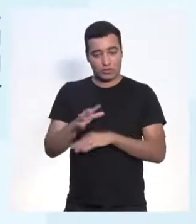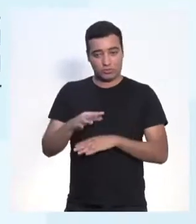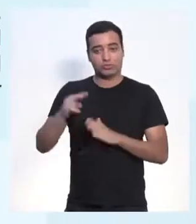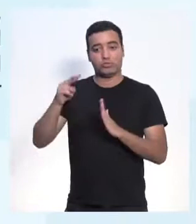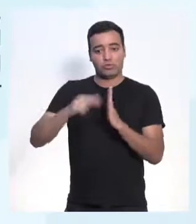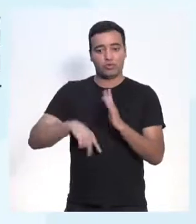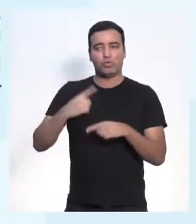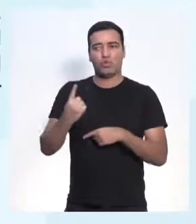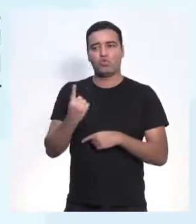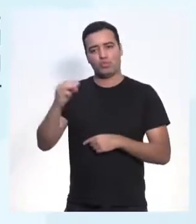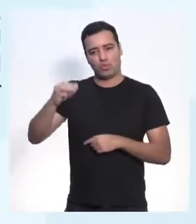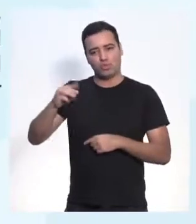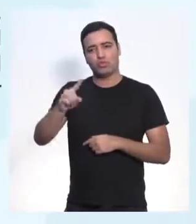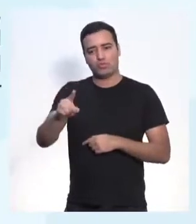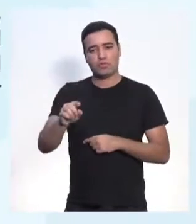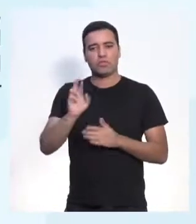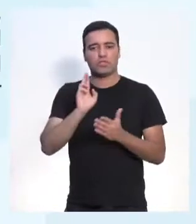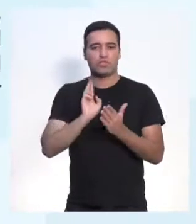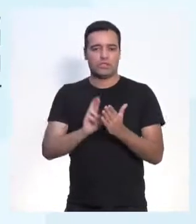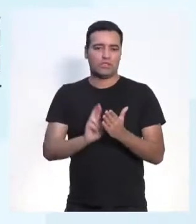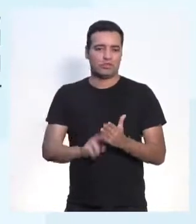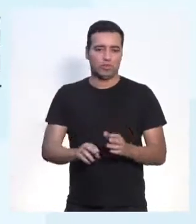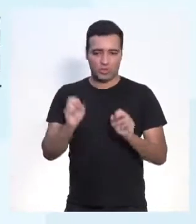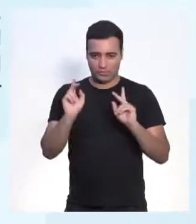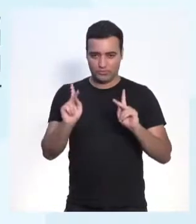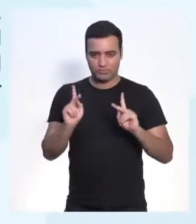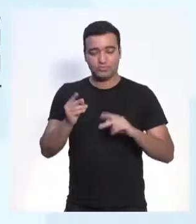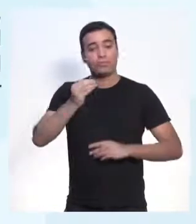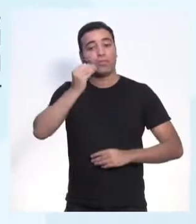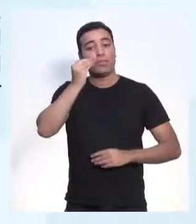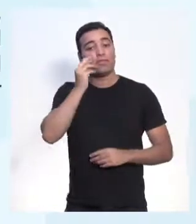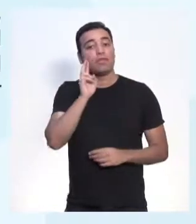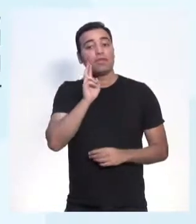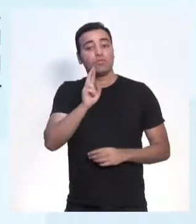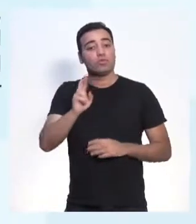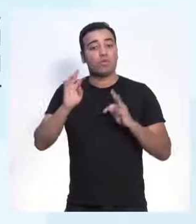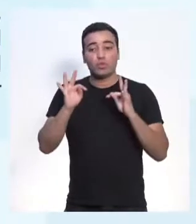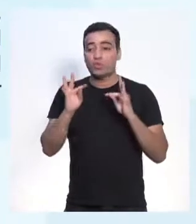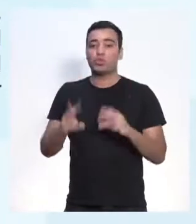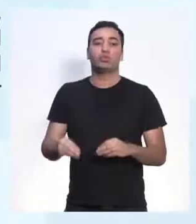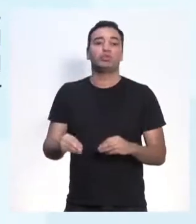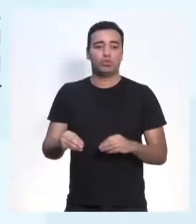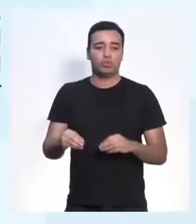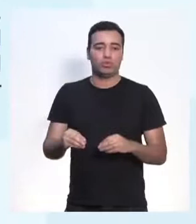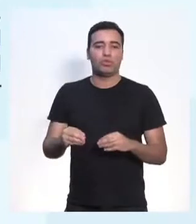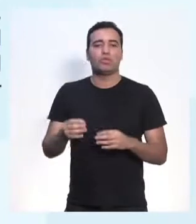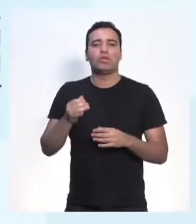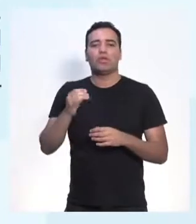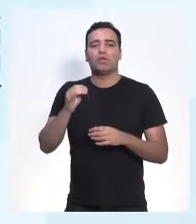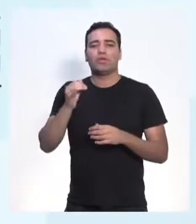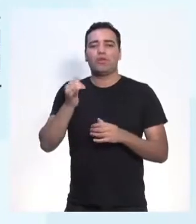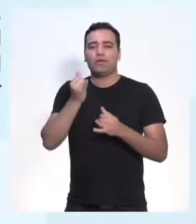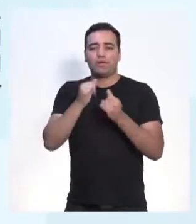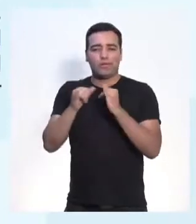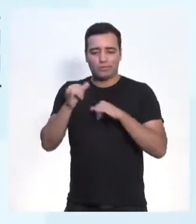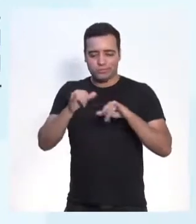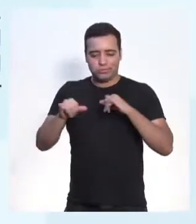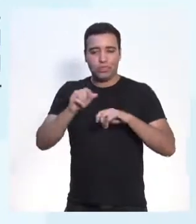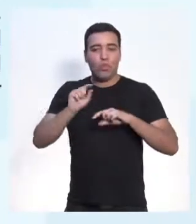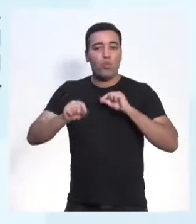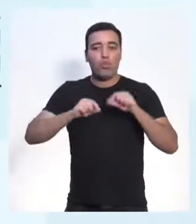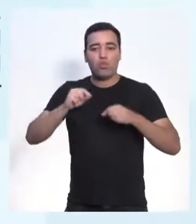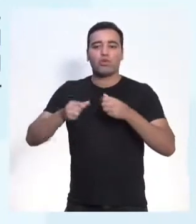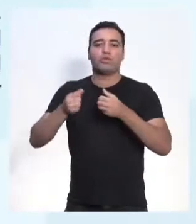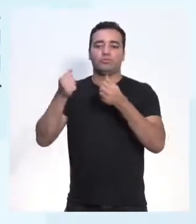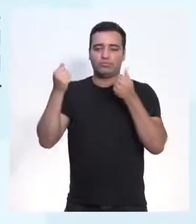um minutinho para colocar a resposta. Tenta colocar a resposta inteira. Chemical energy is, e aí você já fala o que é,